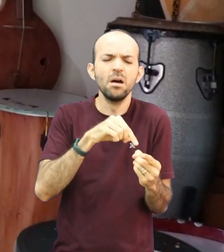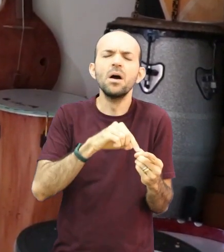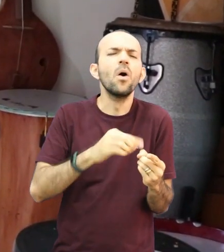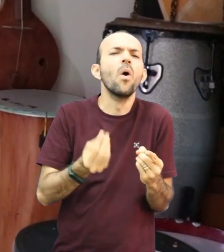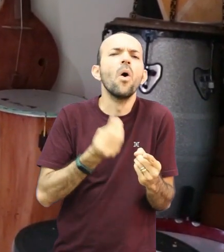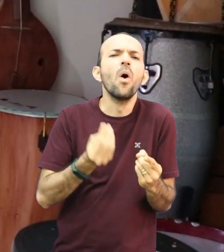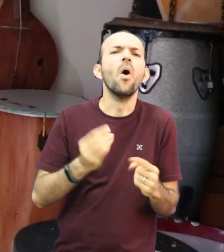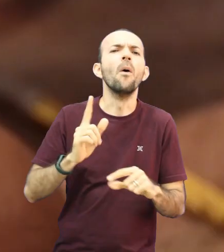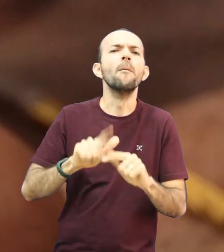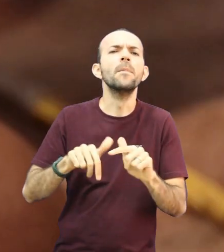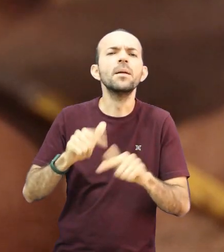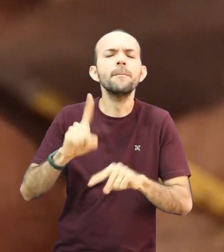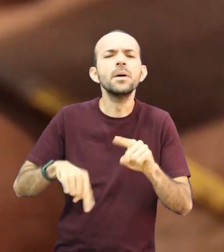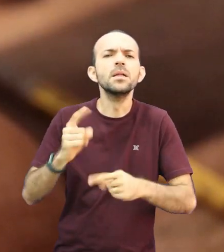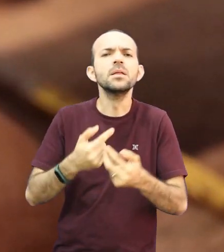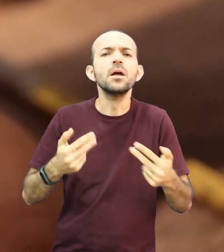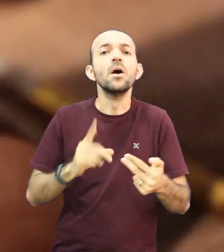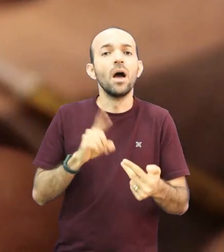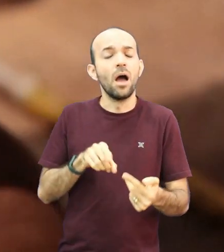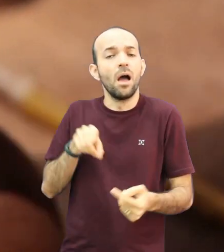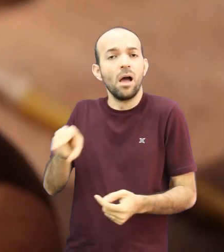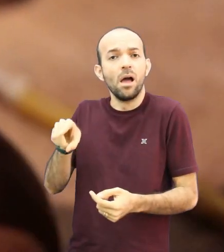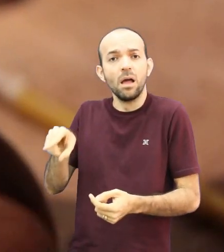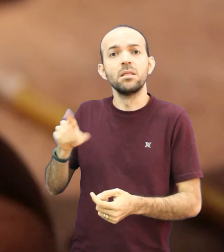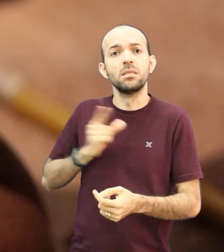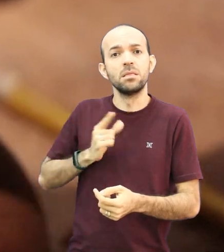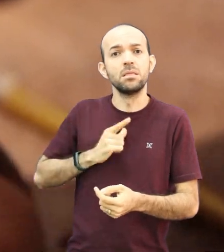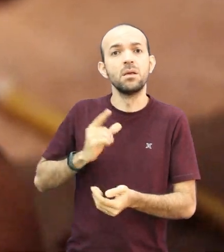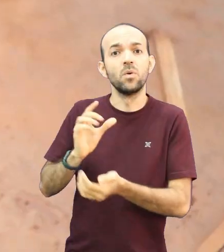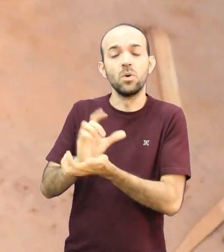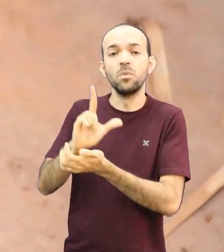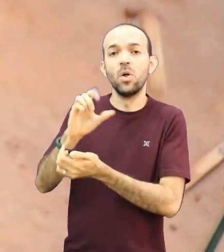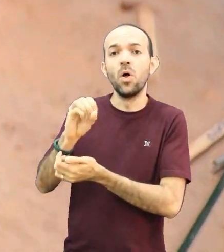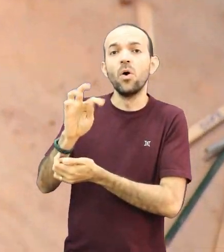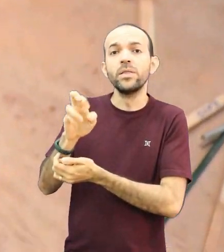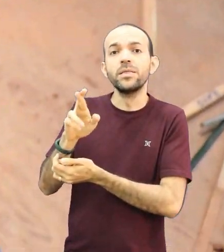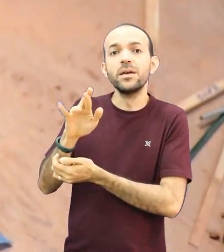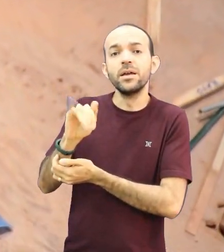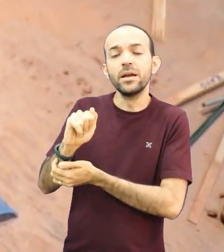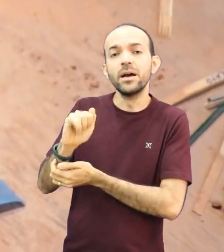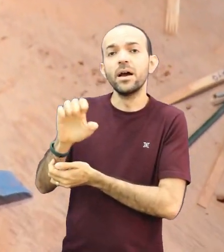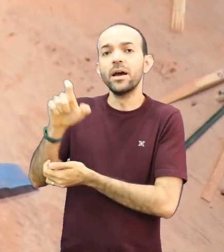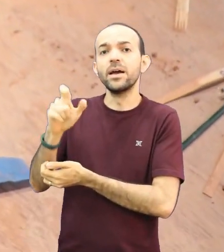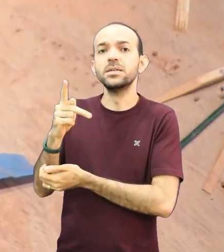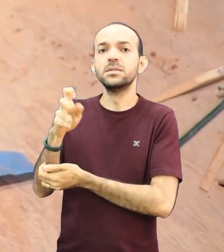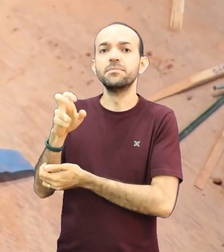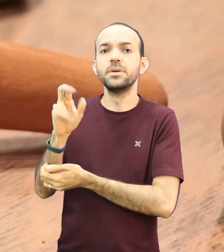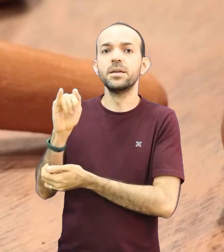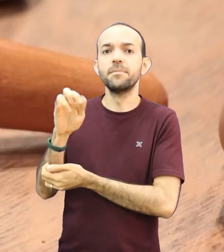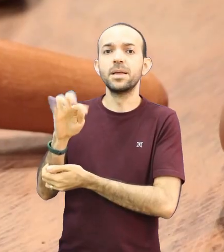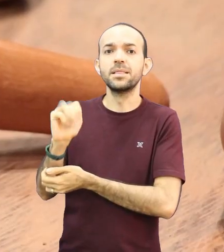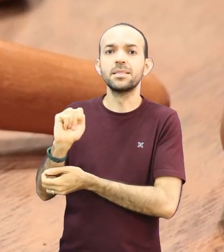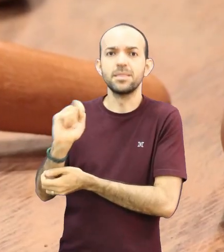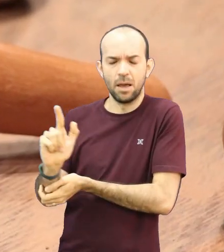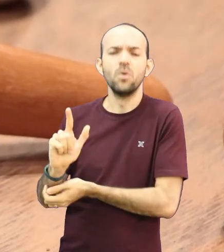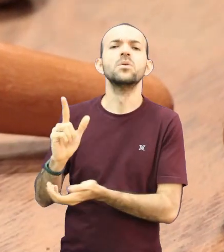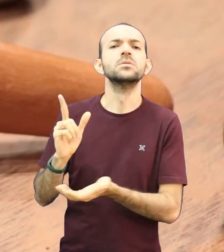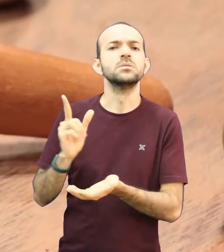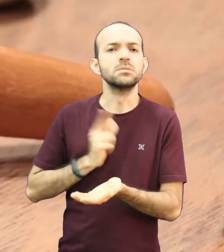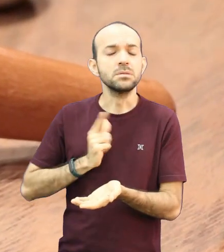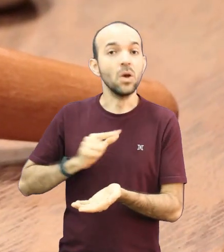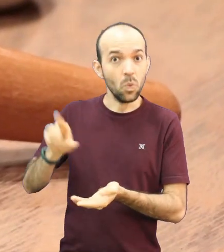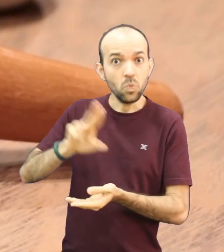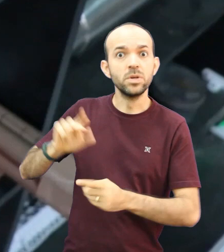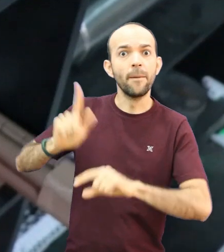de instrumentos construídos pela Loteria experimental como instrumentos de